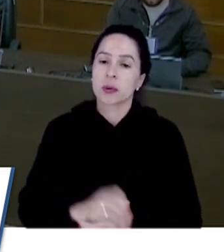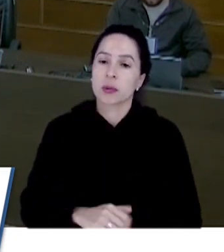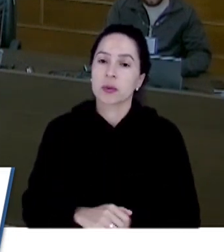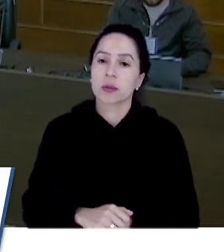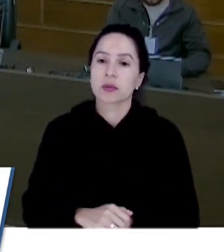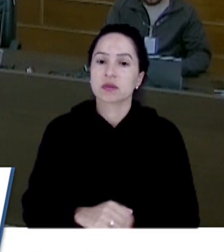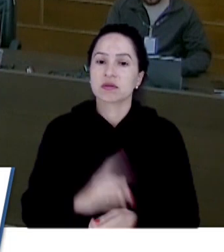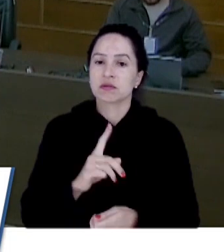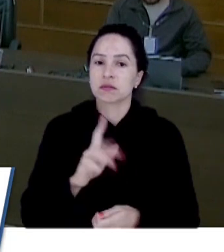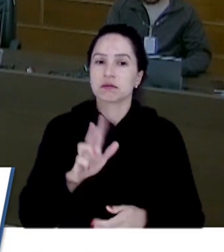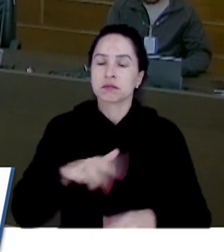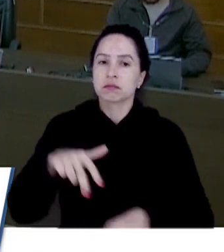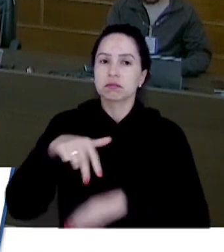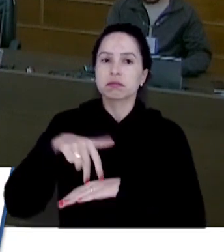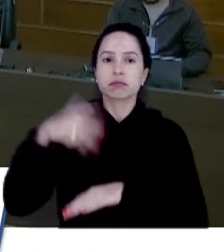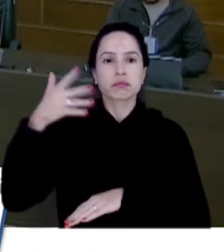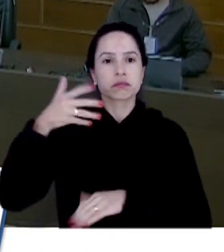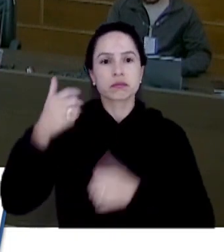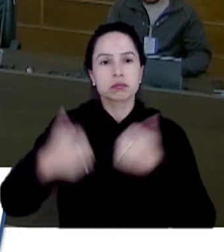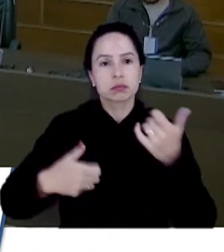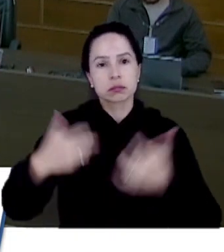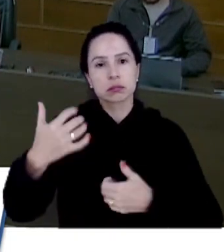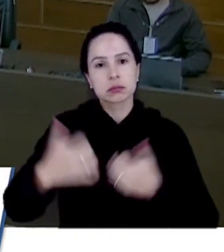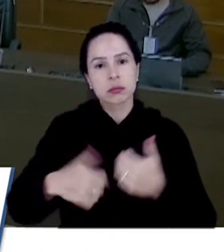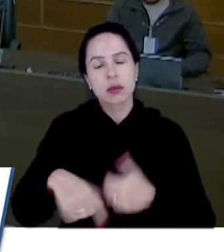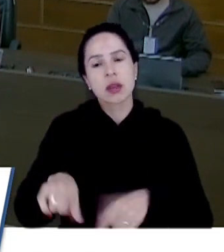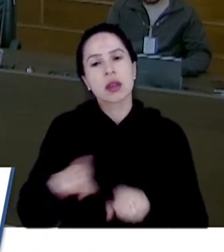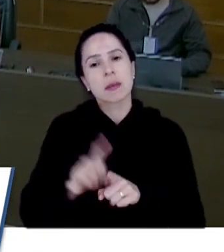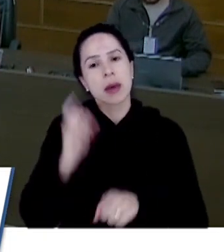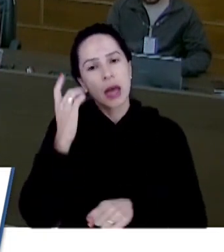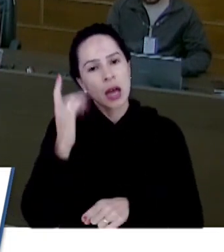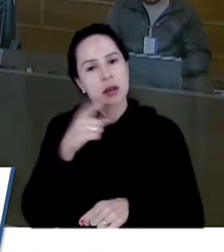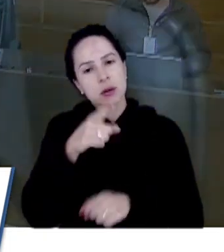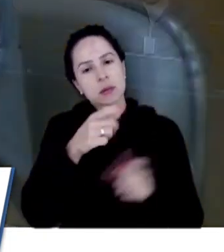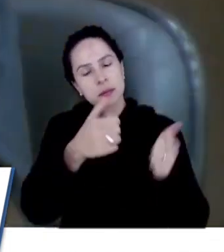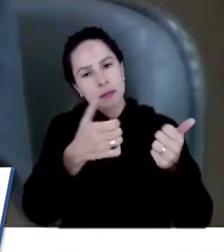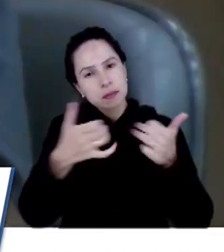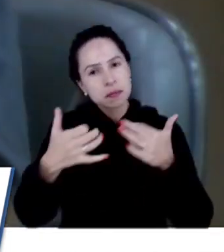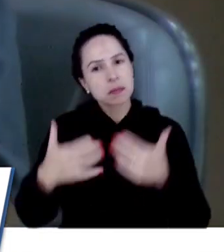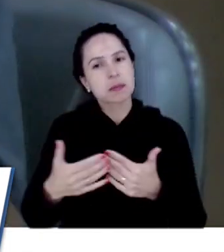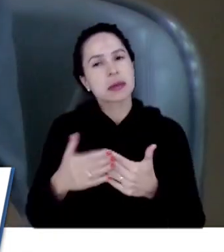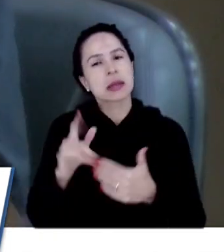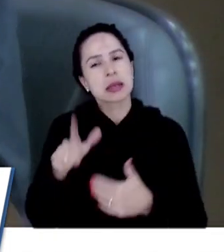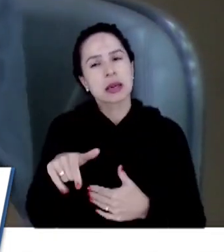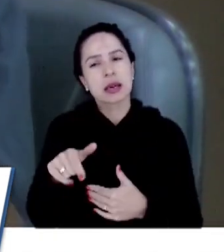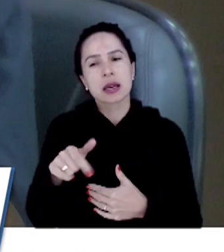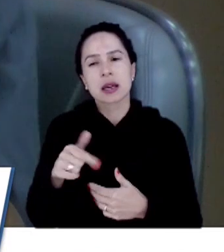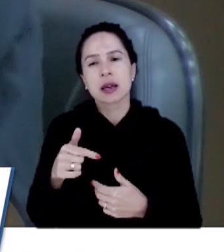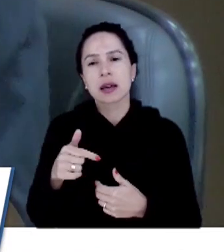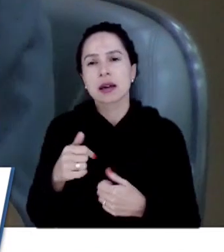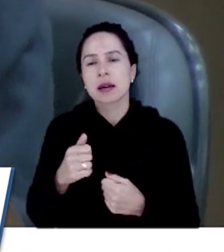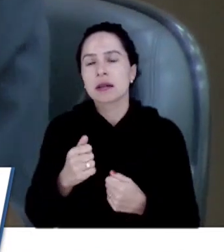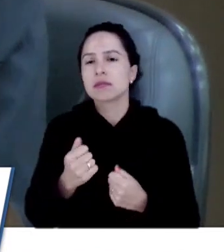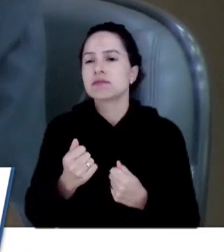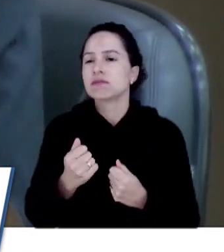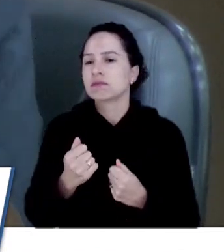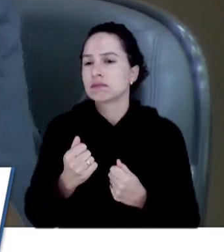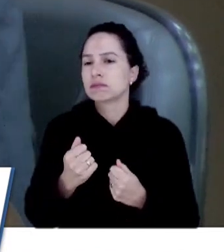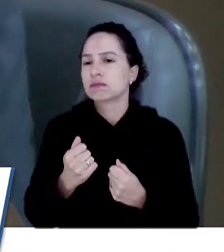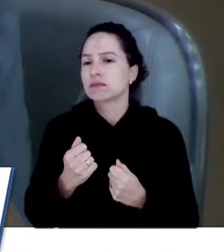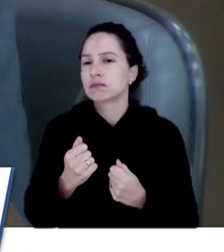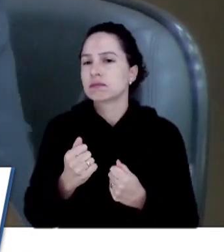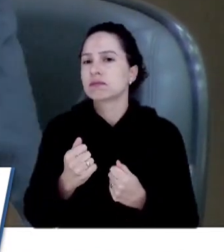por usar a tribuna e acho que você toca num ponto que